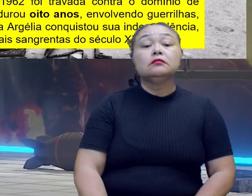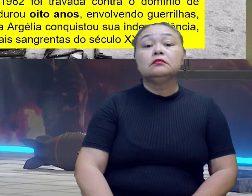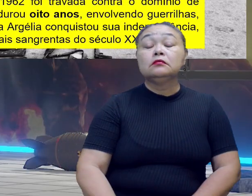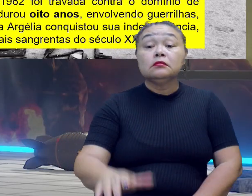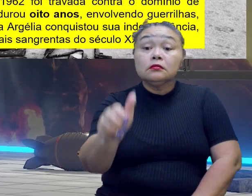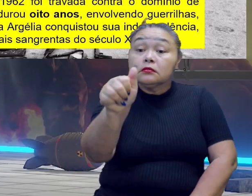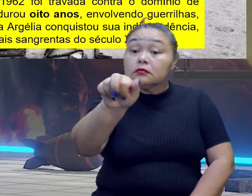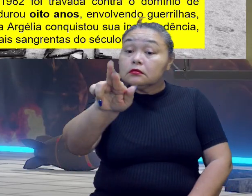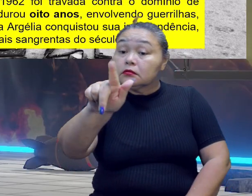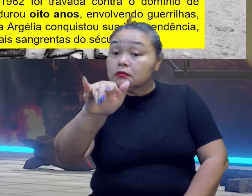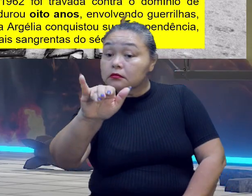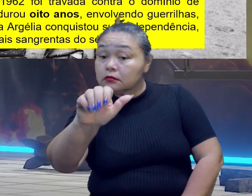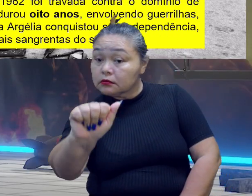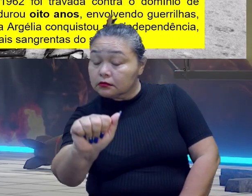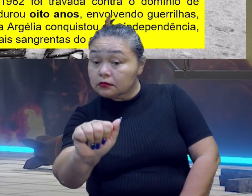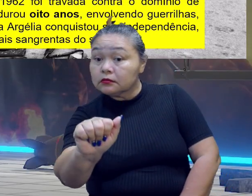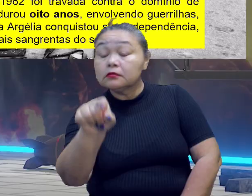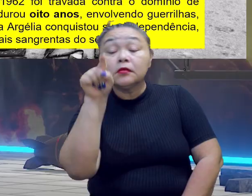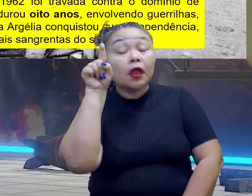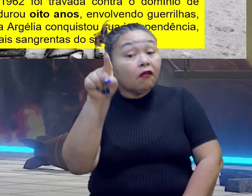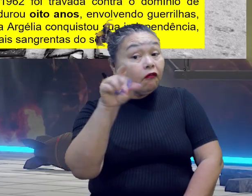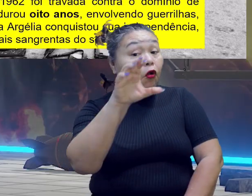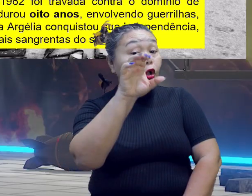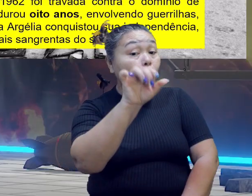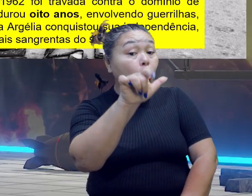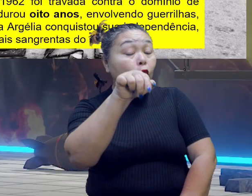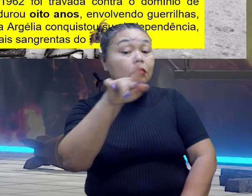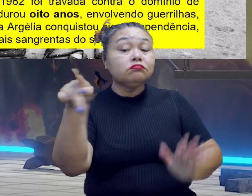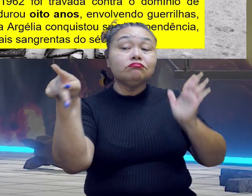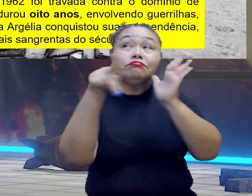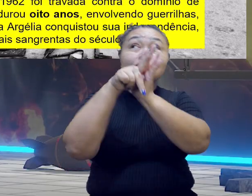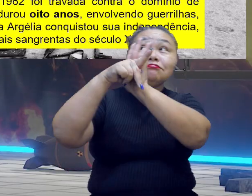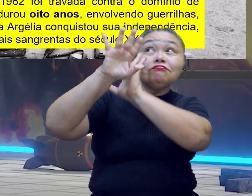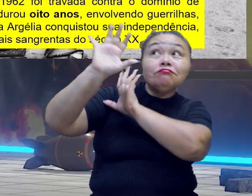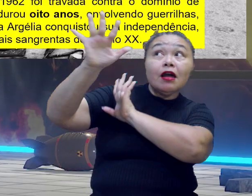A Argélia foi colônia francesa.